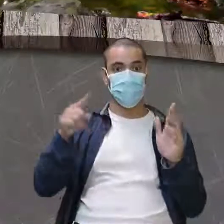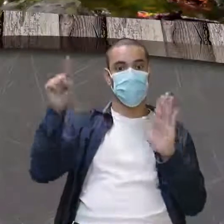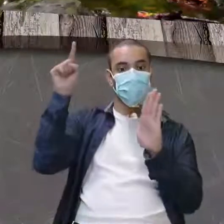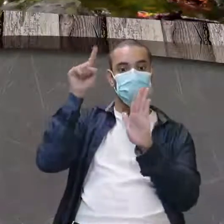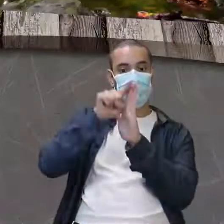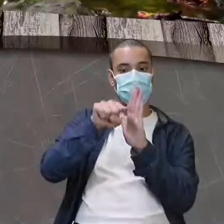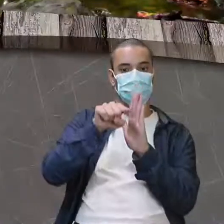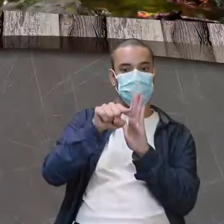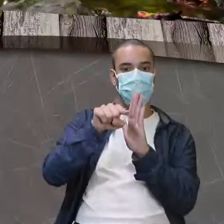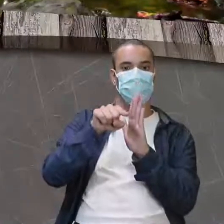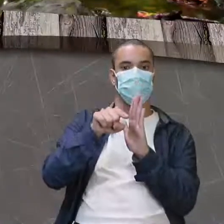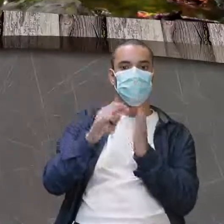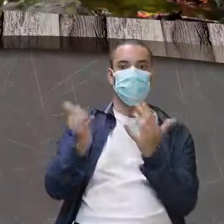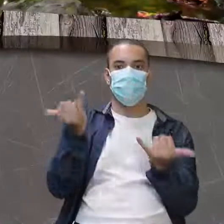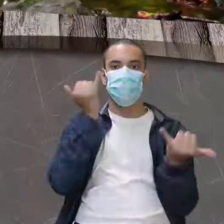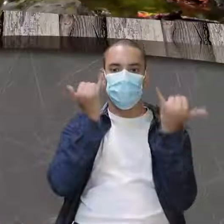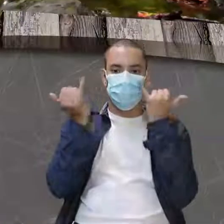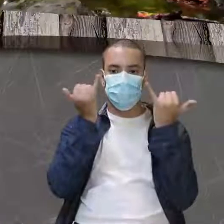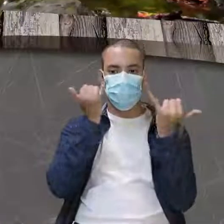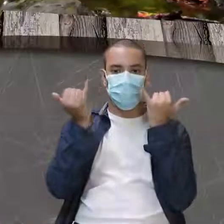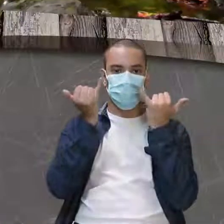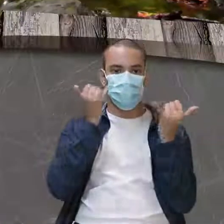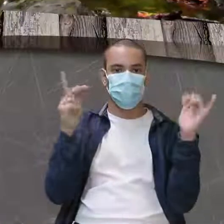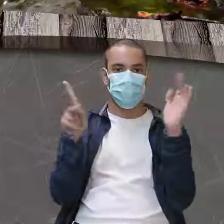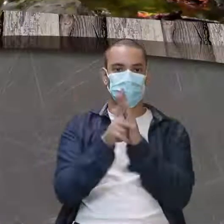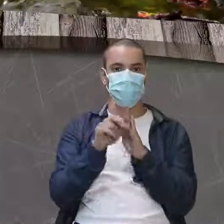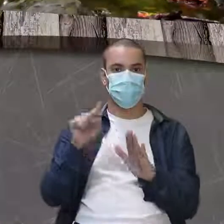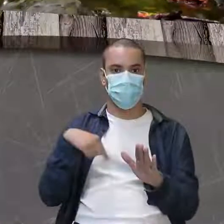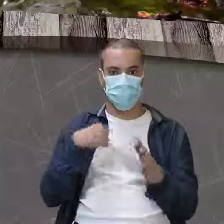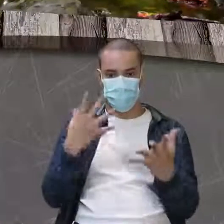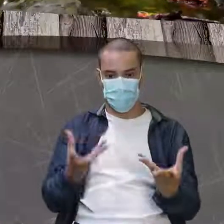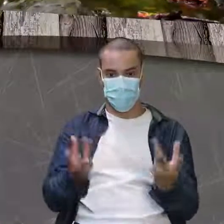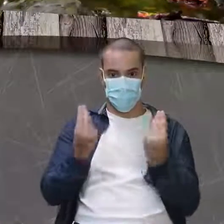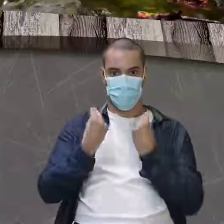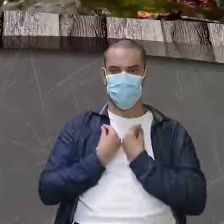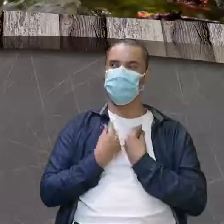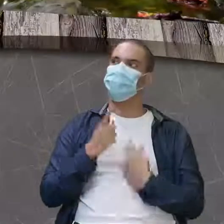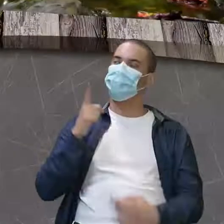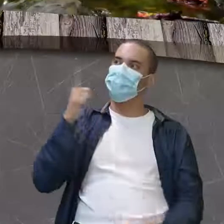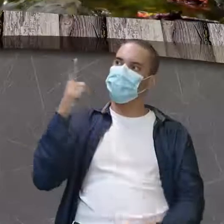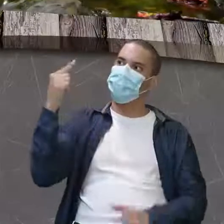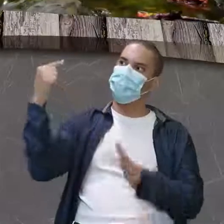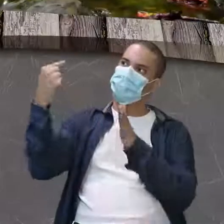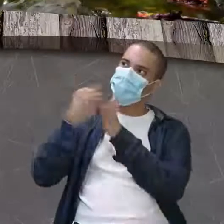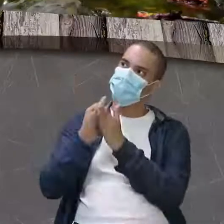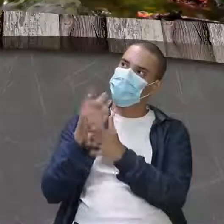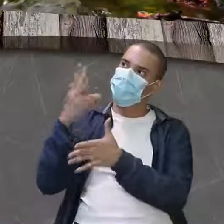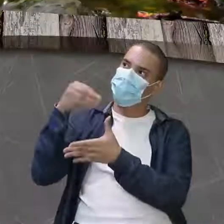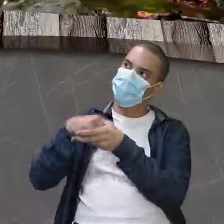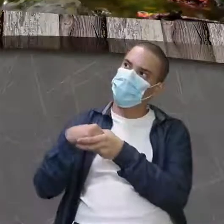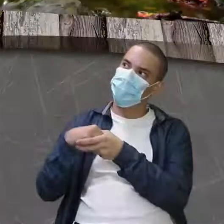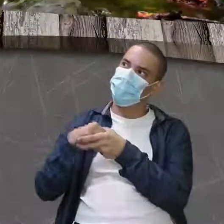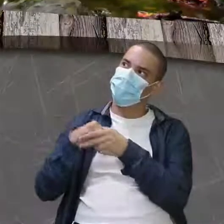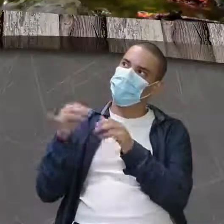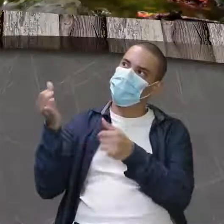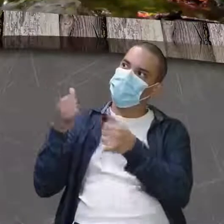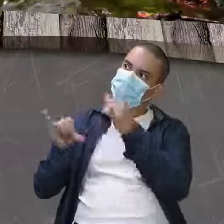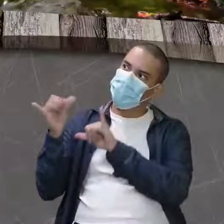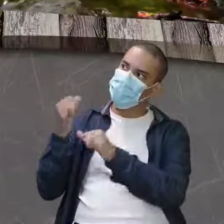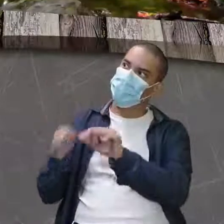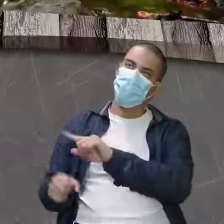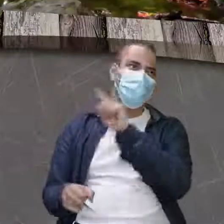da questão as informações que são trazidas. Opa, essa questão está envolvendo química,